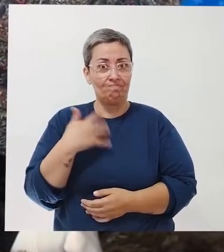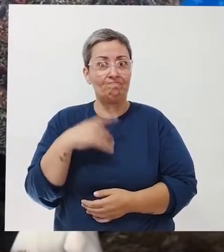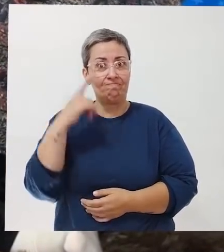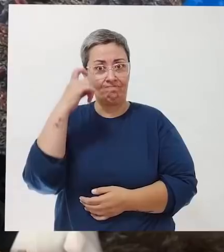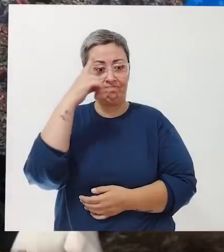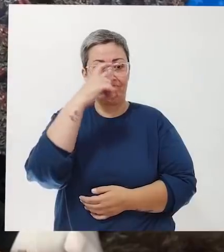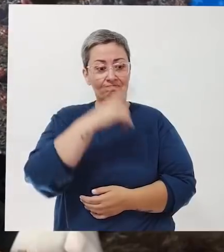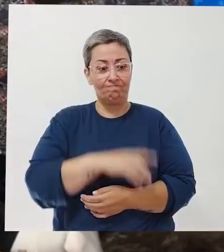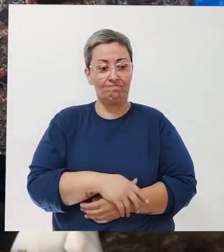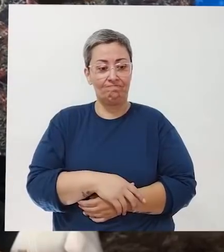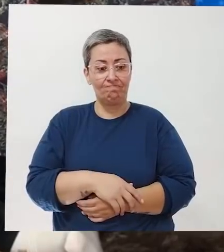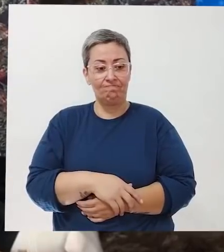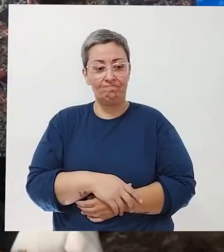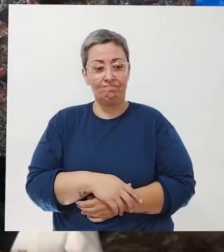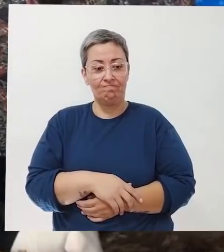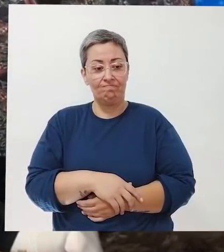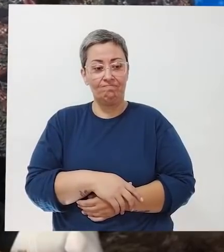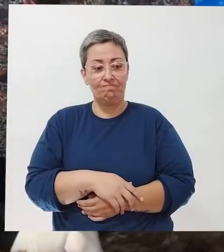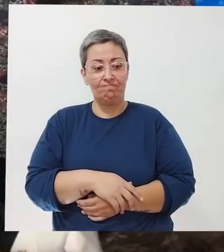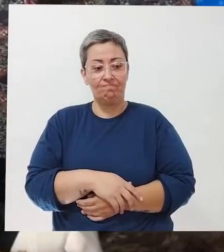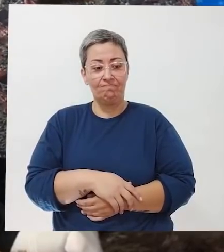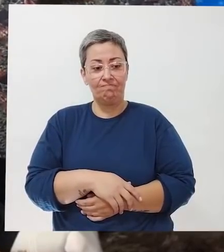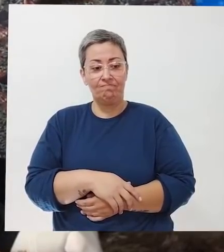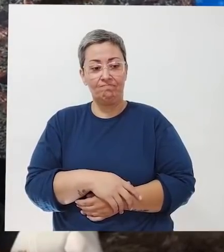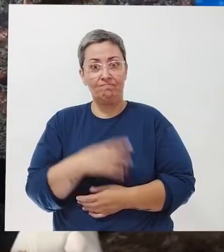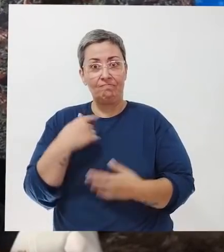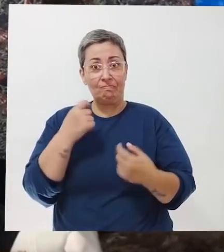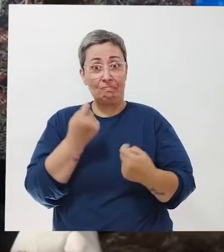Tá difícil.